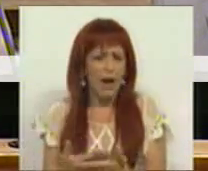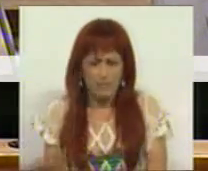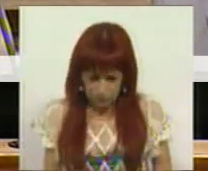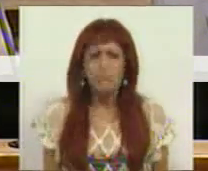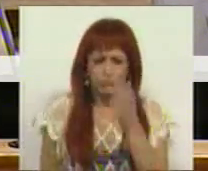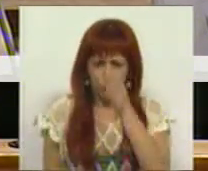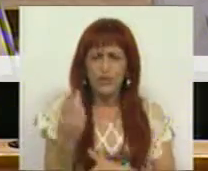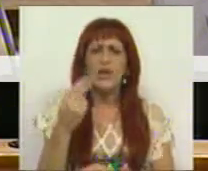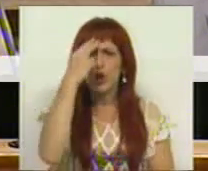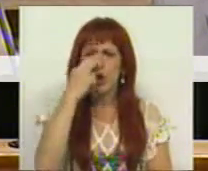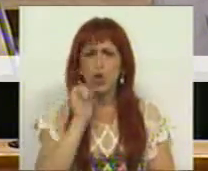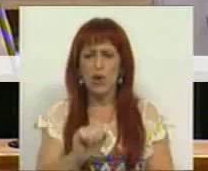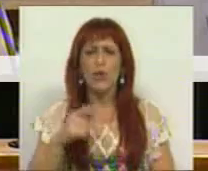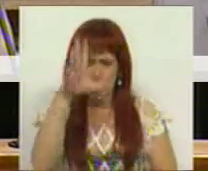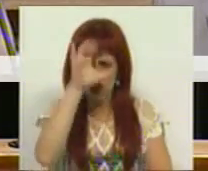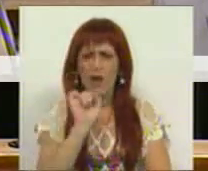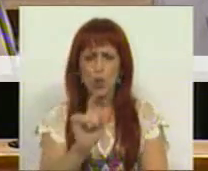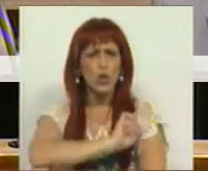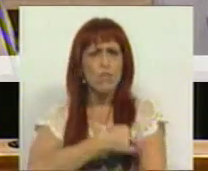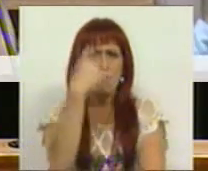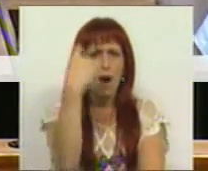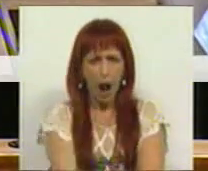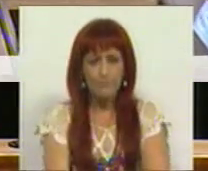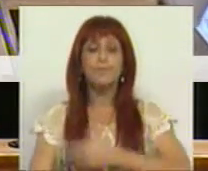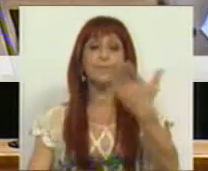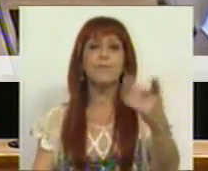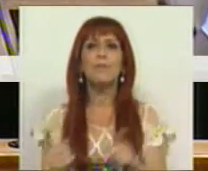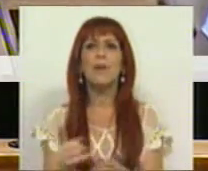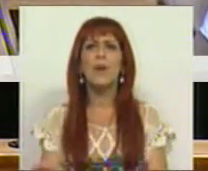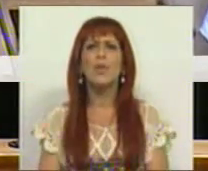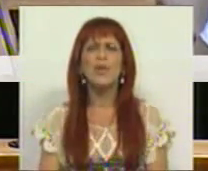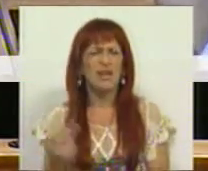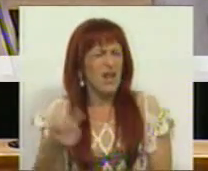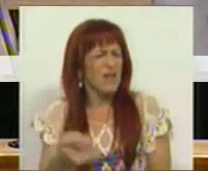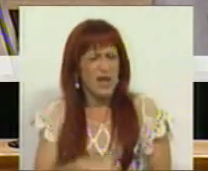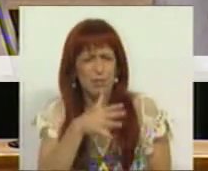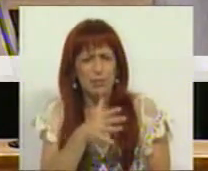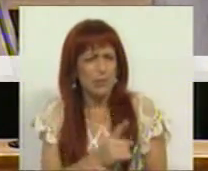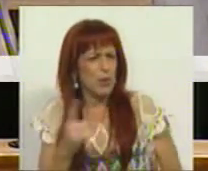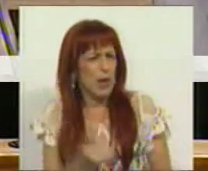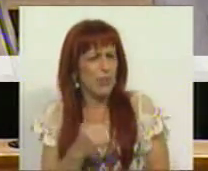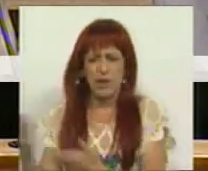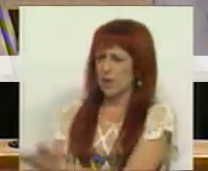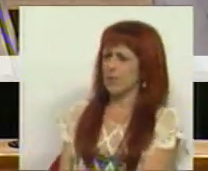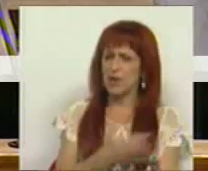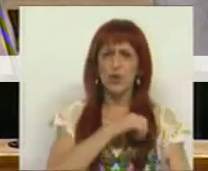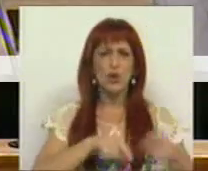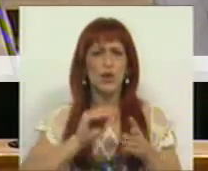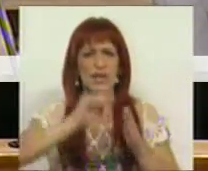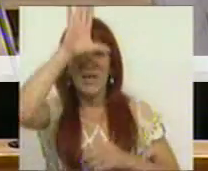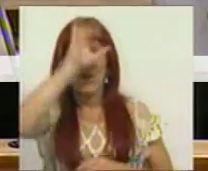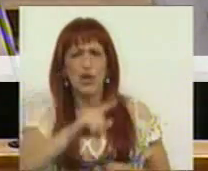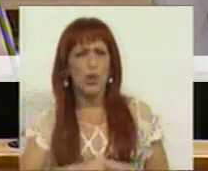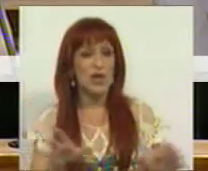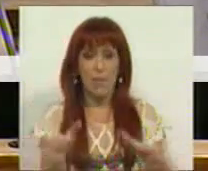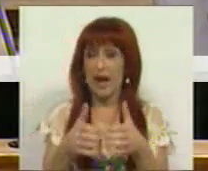constitutiva da história de um Estado soberano. E a fraqueza da argumentação que foi agora apresentada pelo Sr. Secretário de